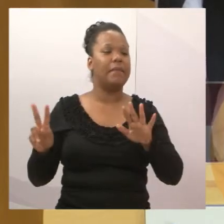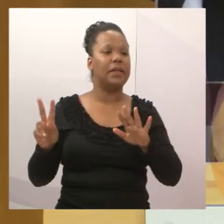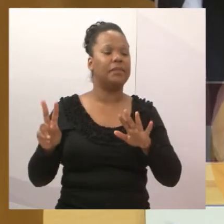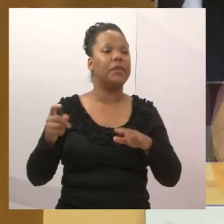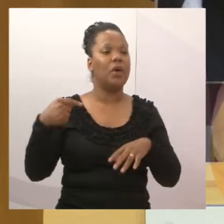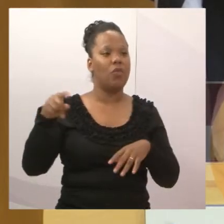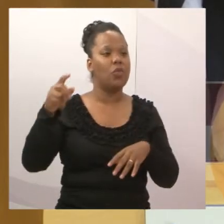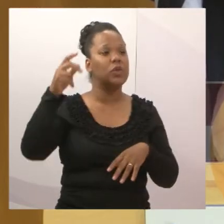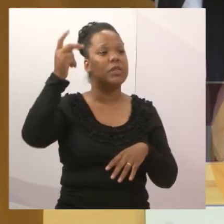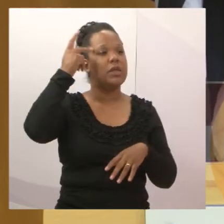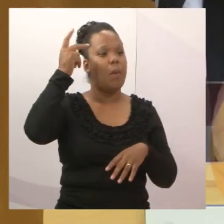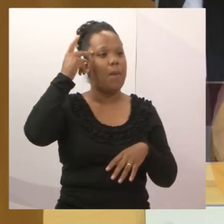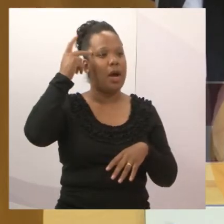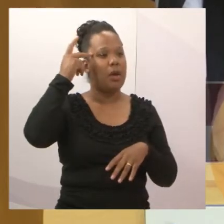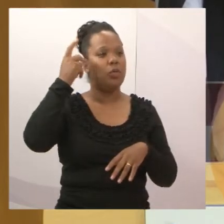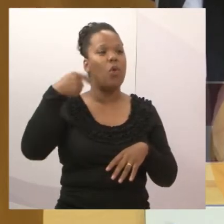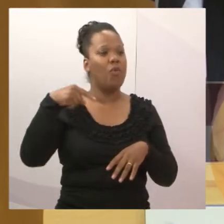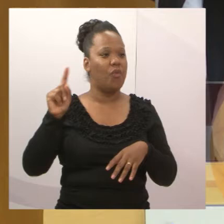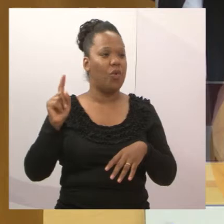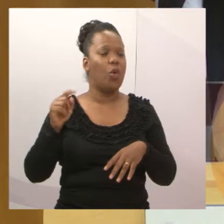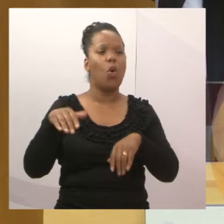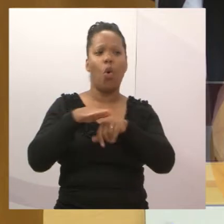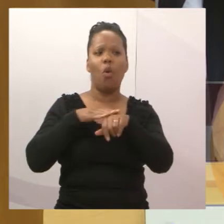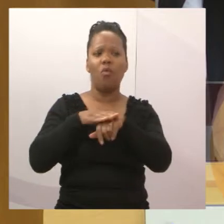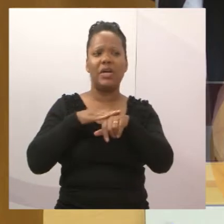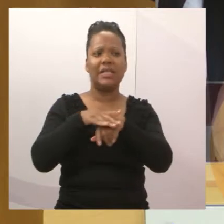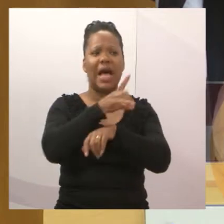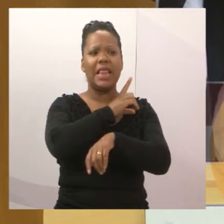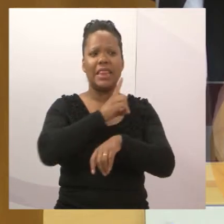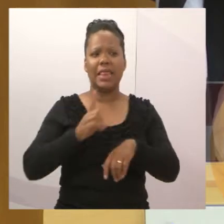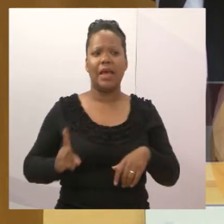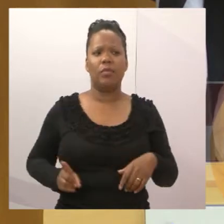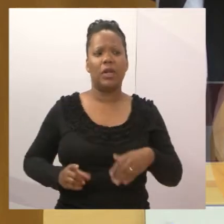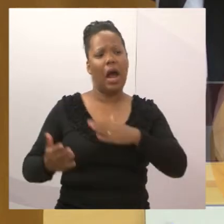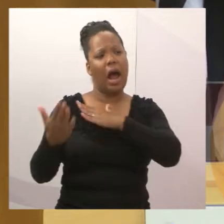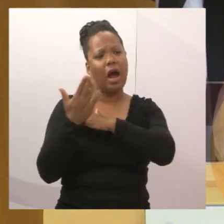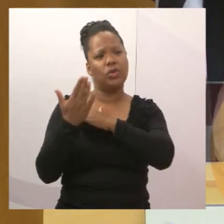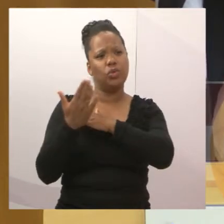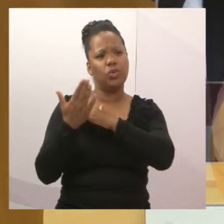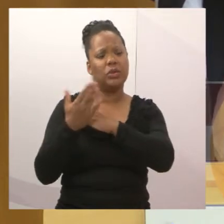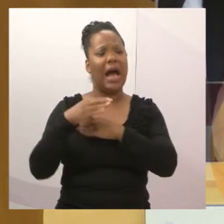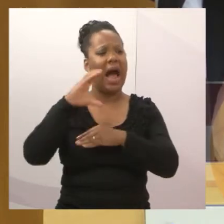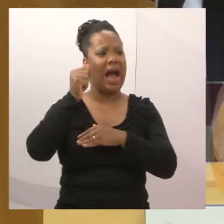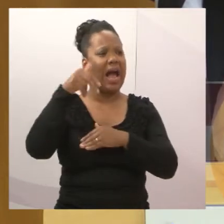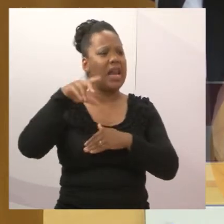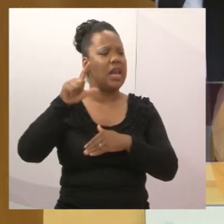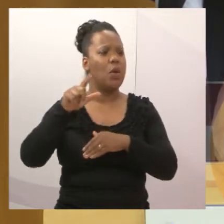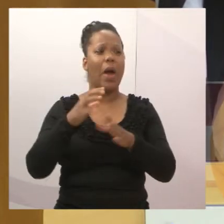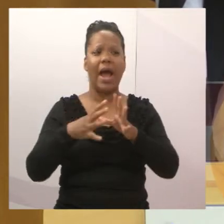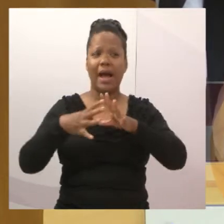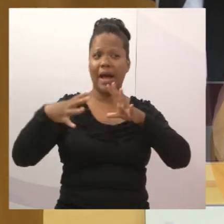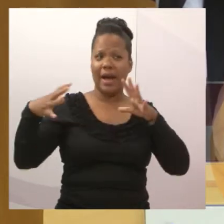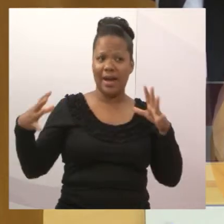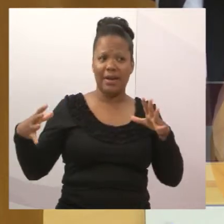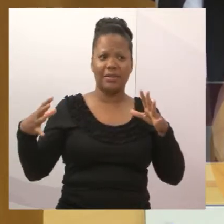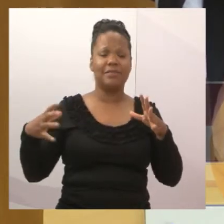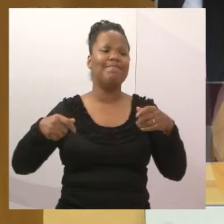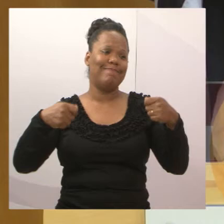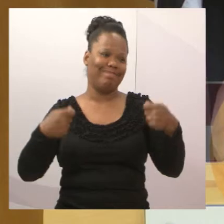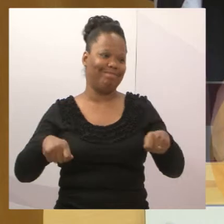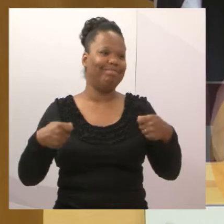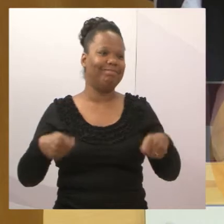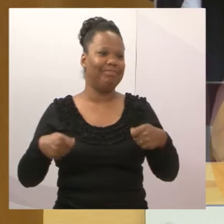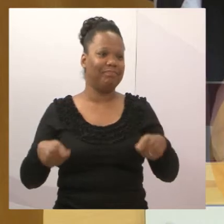São Paulo, falar com alguns deputados se eu consigo alguma emenda para estar fechando aí, porque o canil realmente é grande, mas ele é